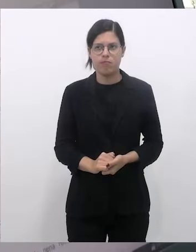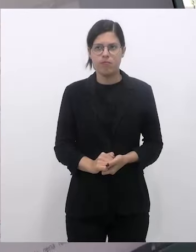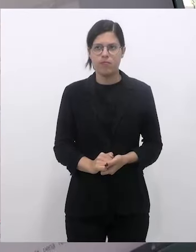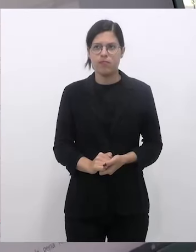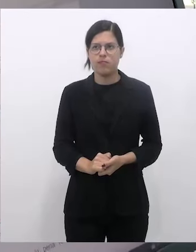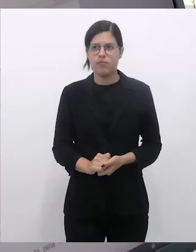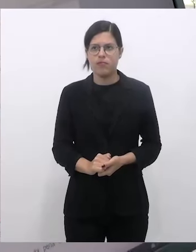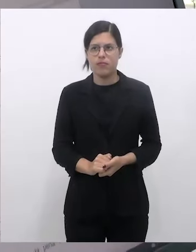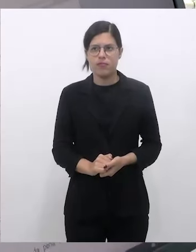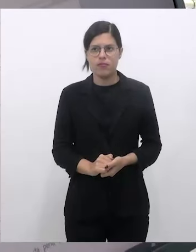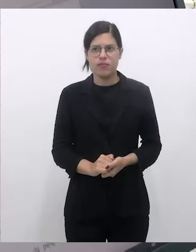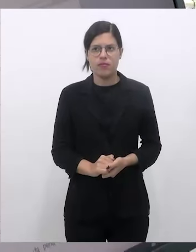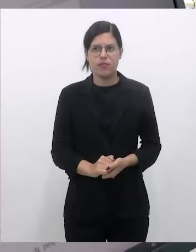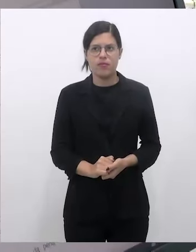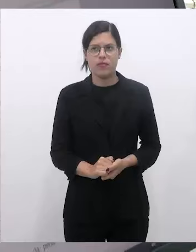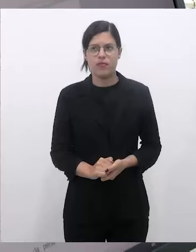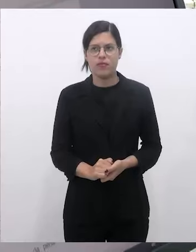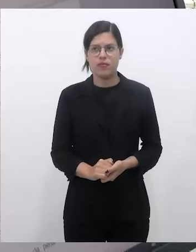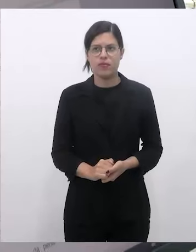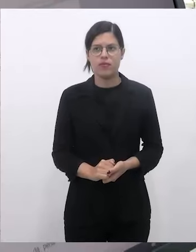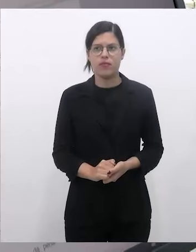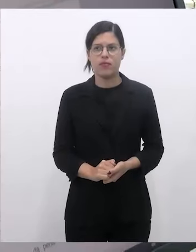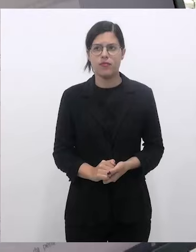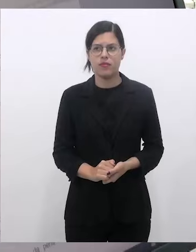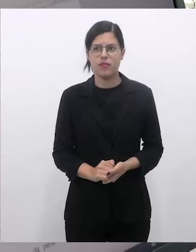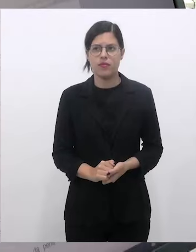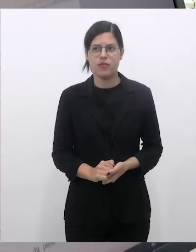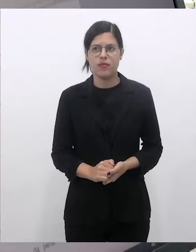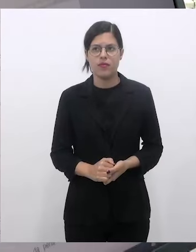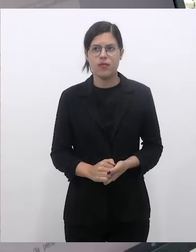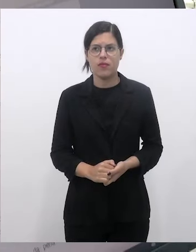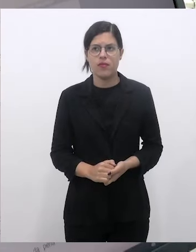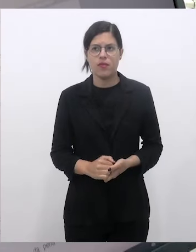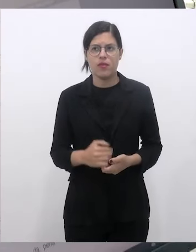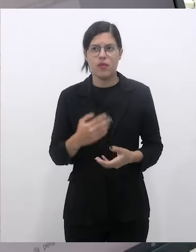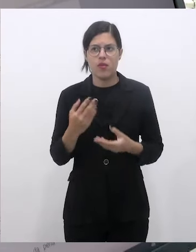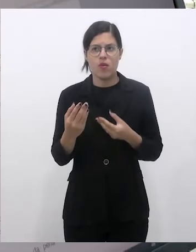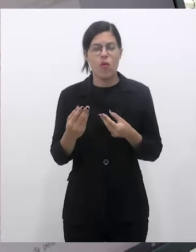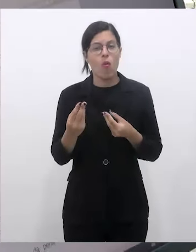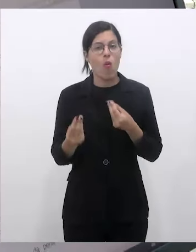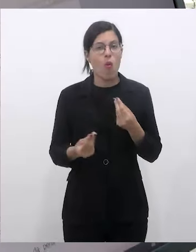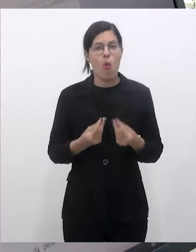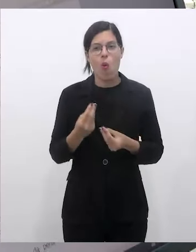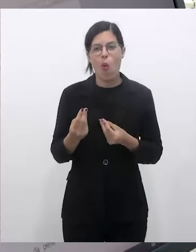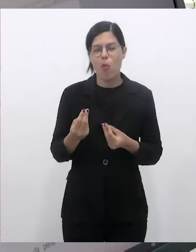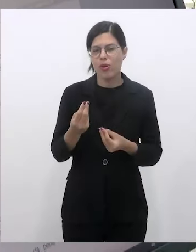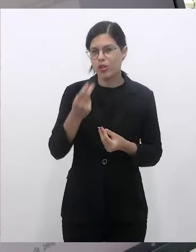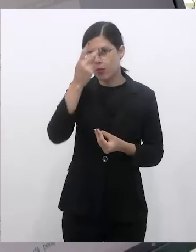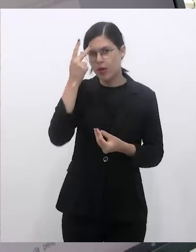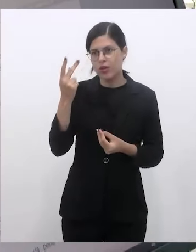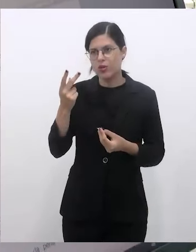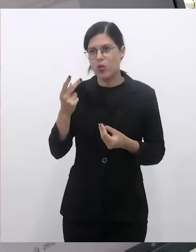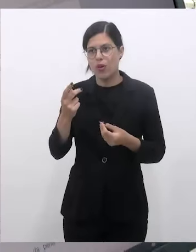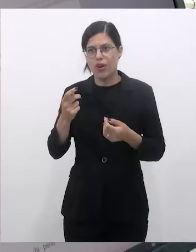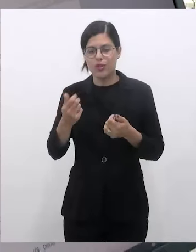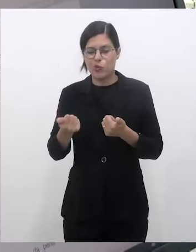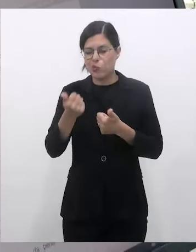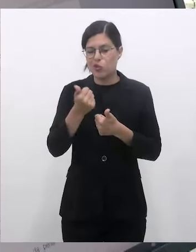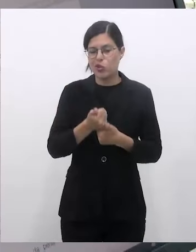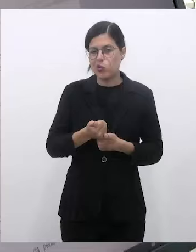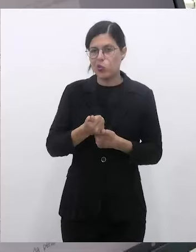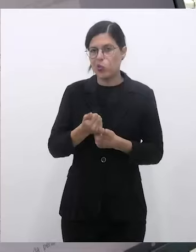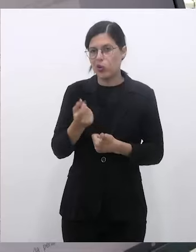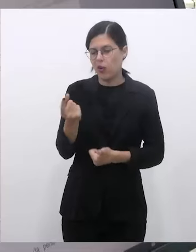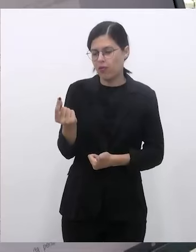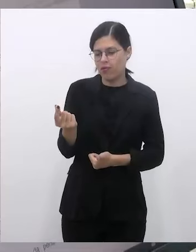Então, até que ponto o preço vai substituir a